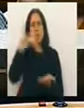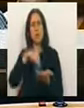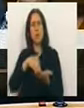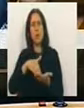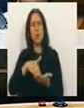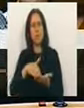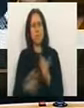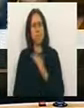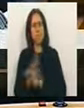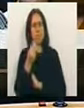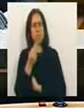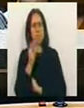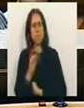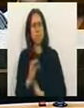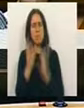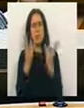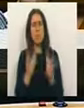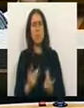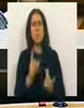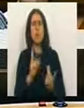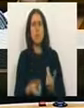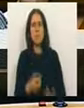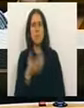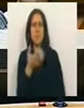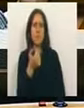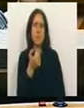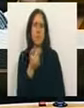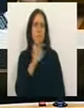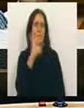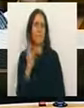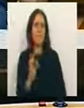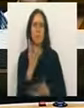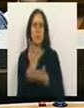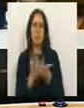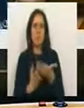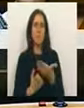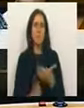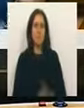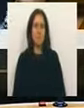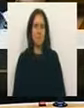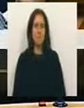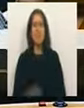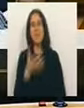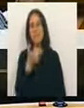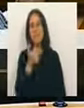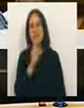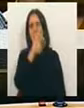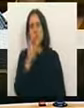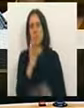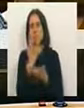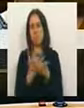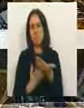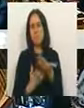bisaram eles medicamente é 500% solução por cento